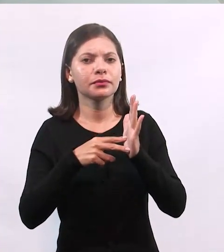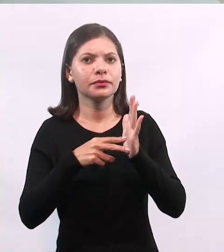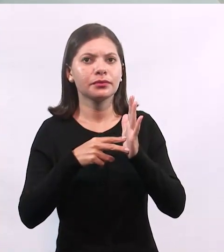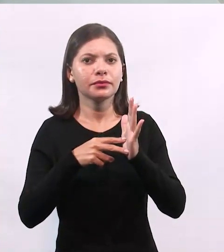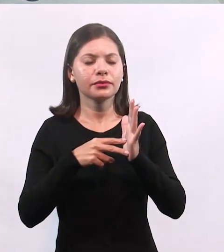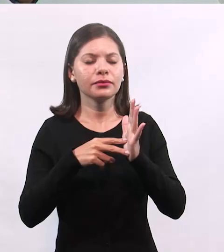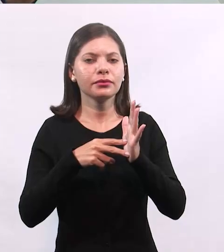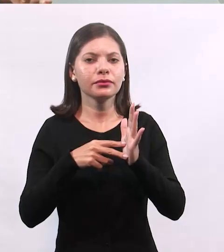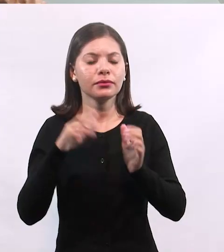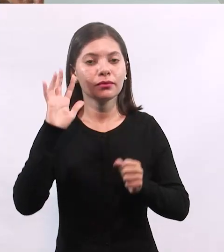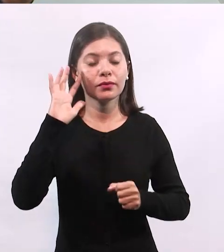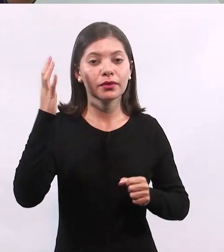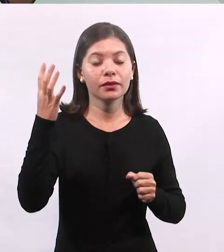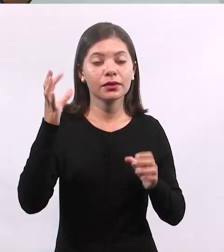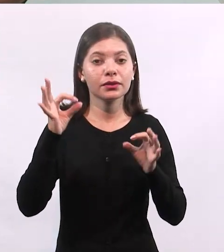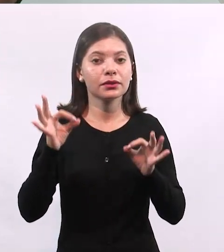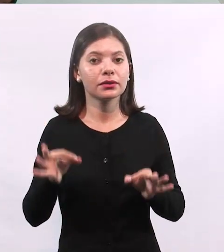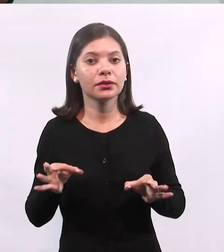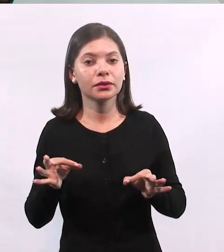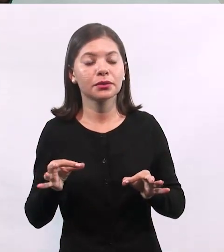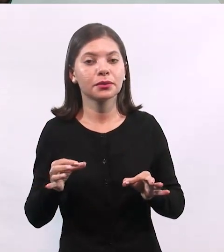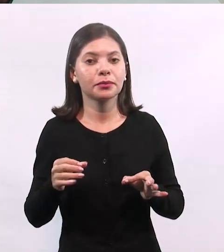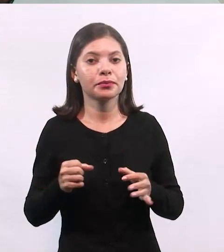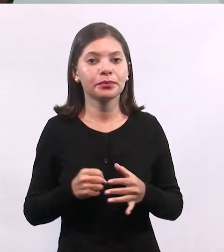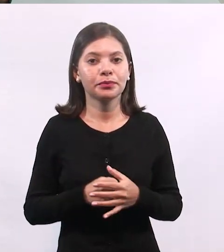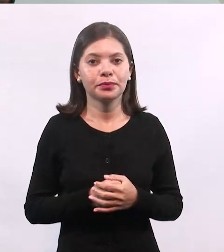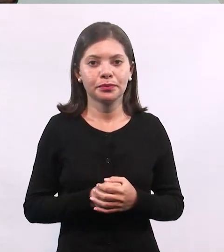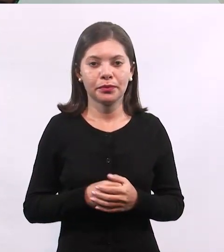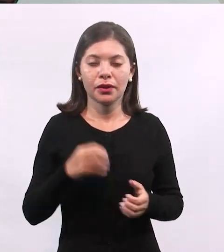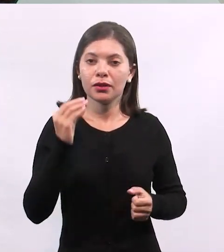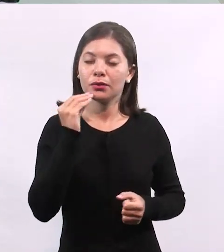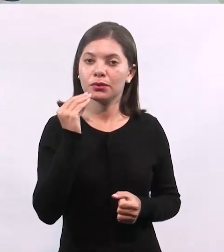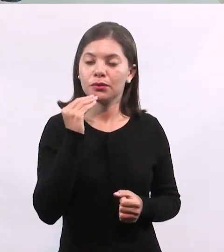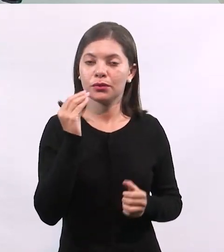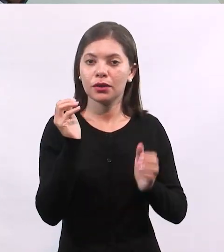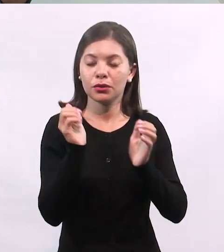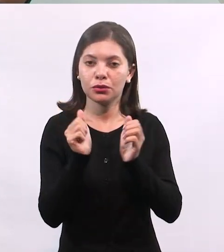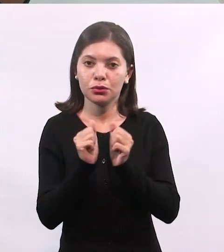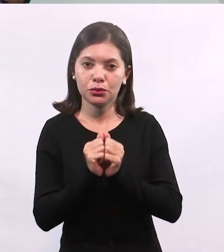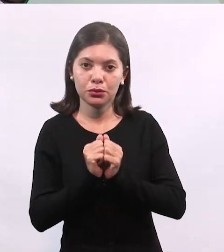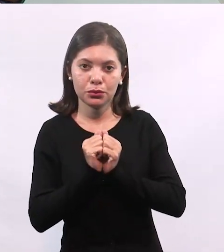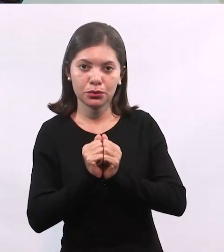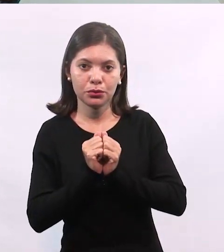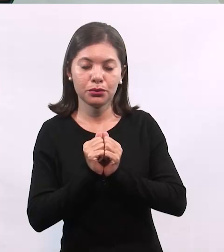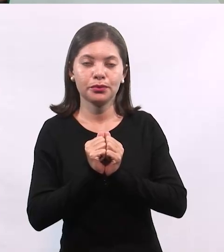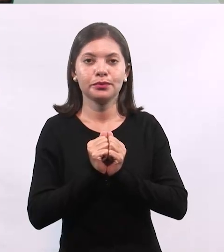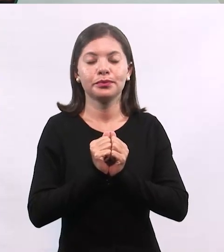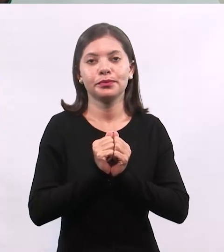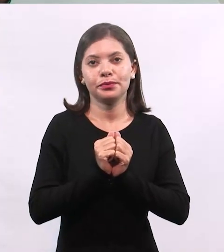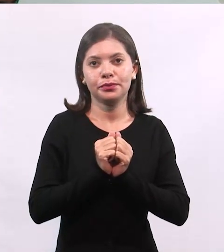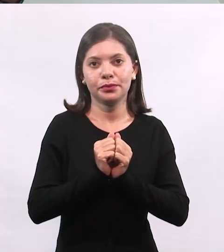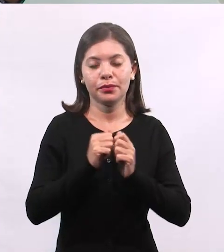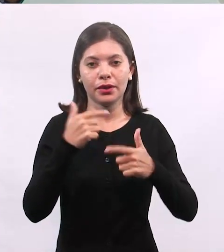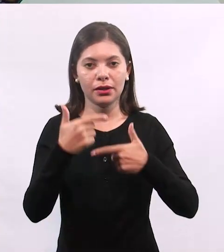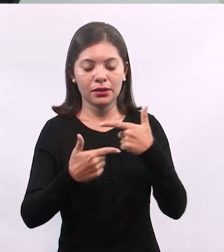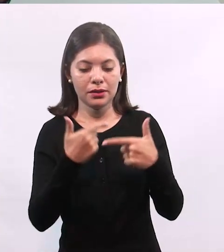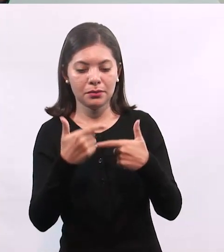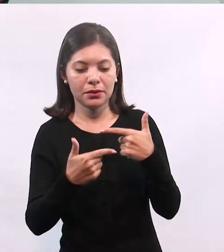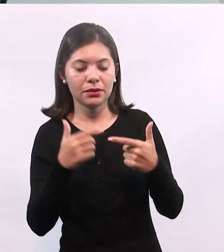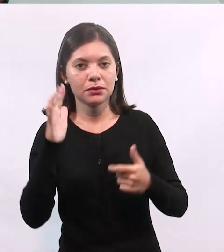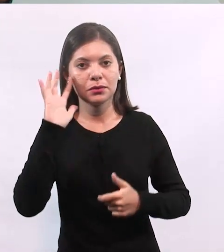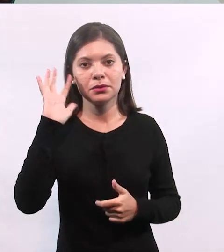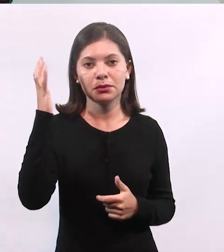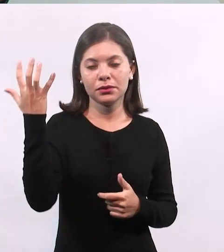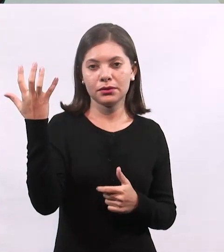certo o que que é um evento improvável e ainda é a probabilidade associada a ideia de chance e a gente trabalhando com